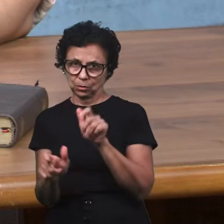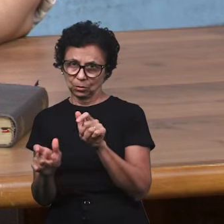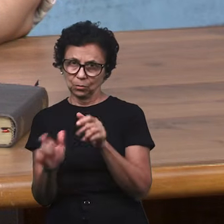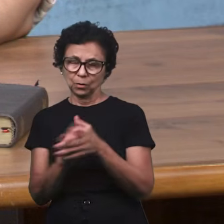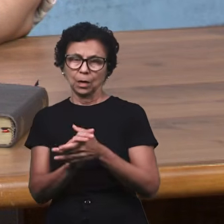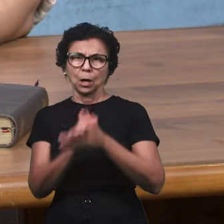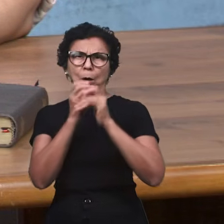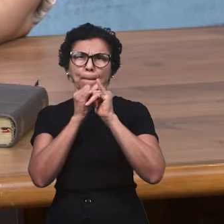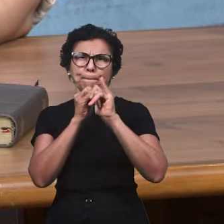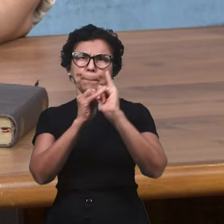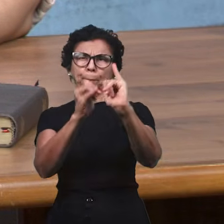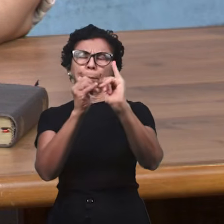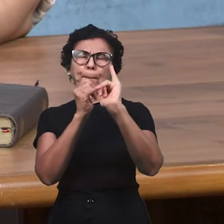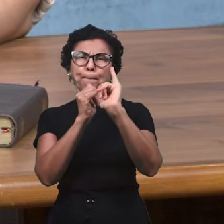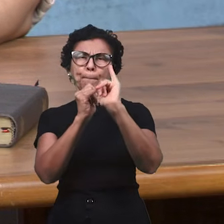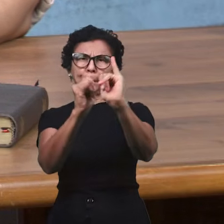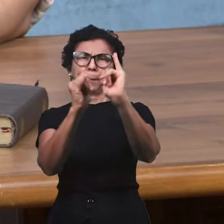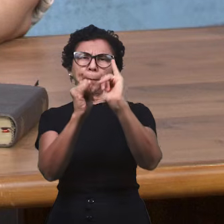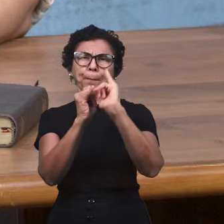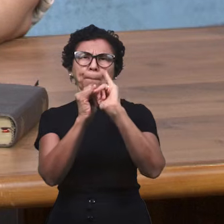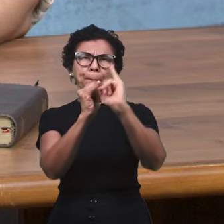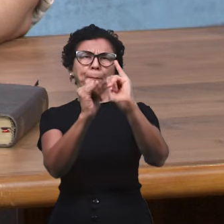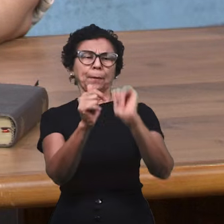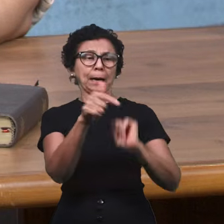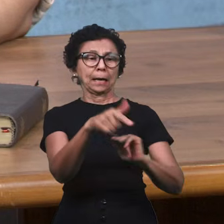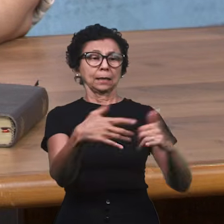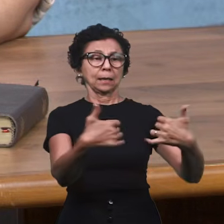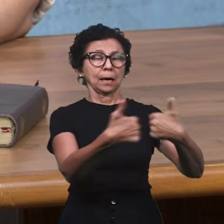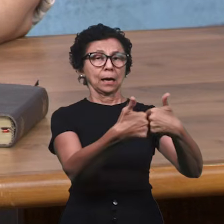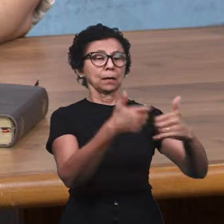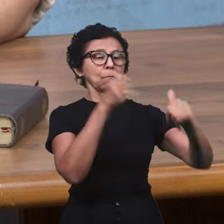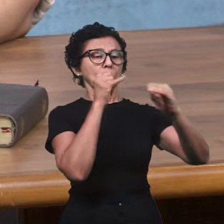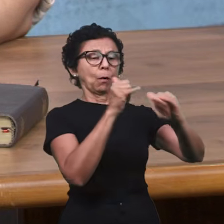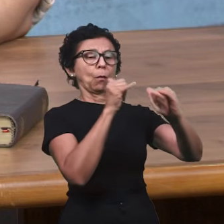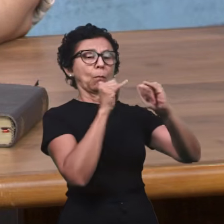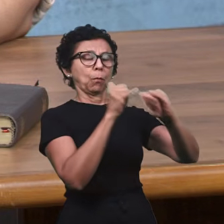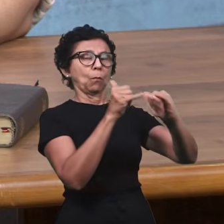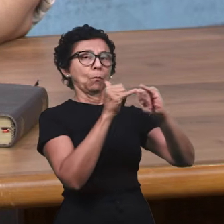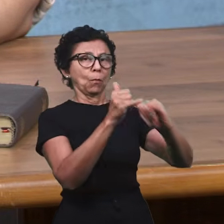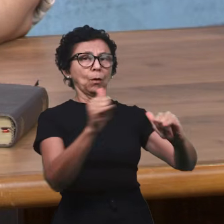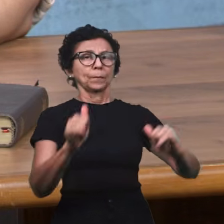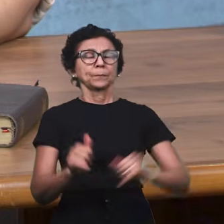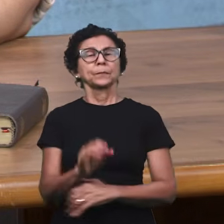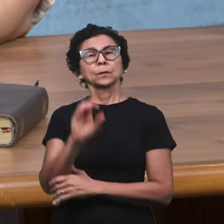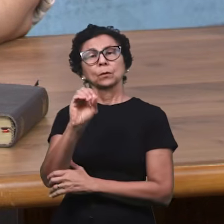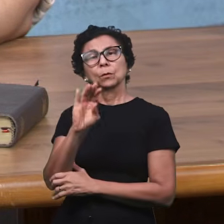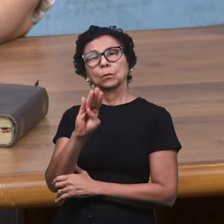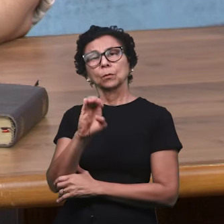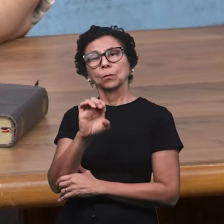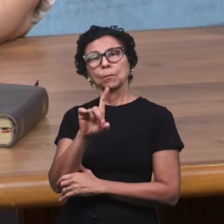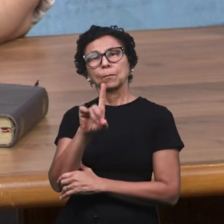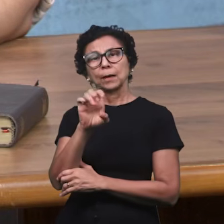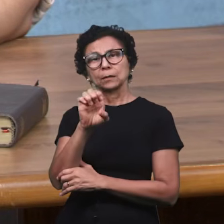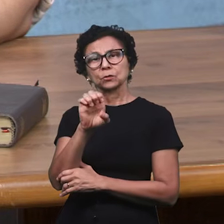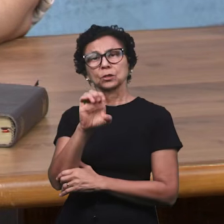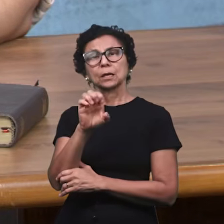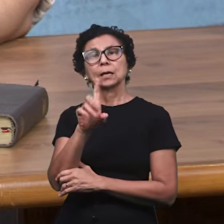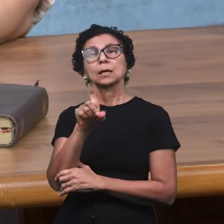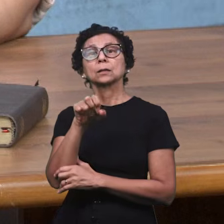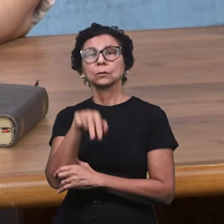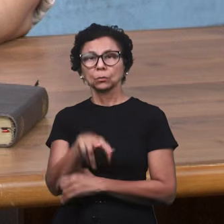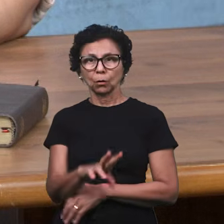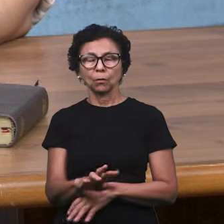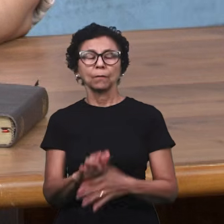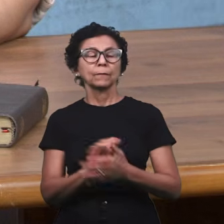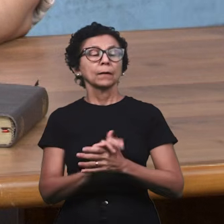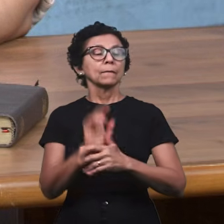as trombetas perante a arca de Deus. E Obed-edom e Jeías eram porteiros